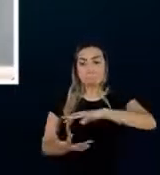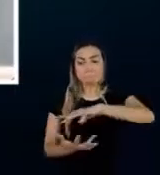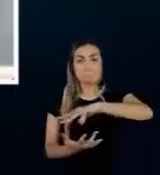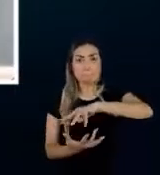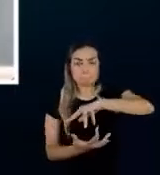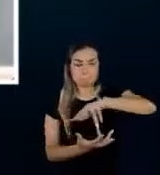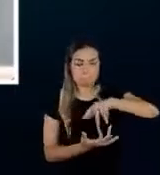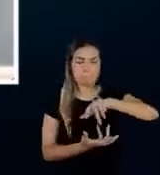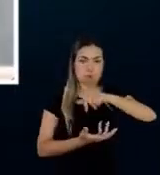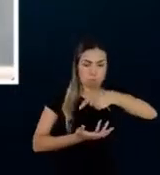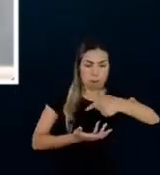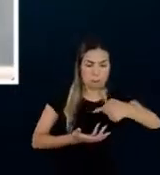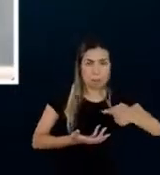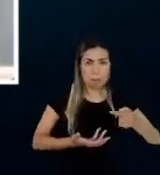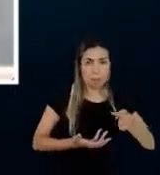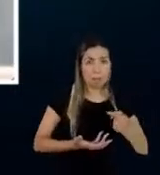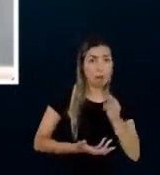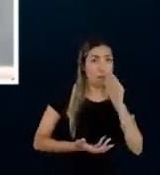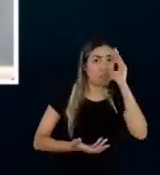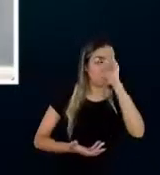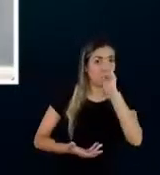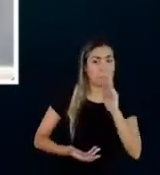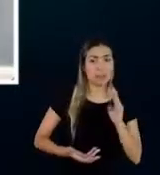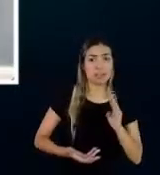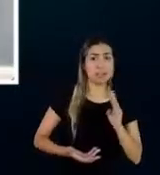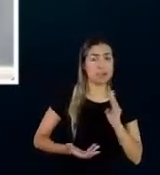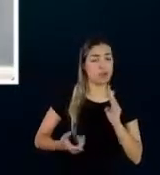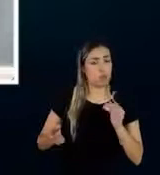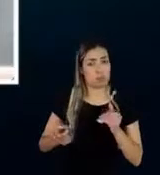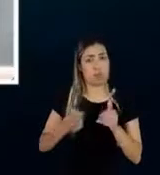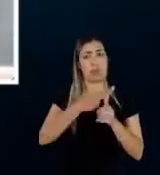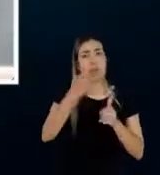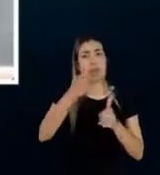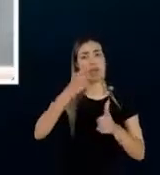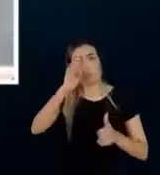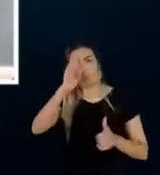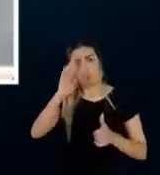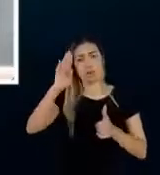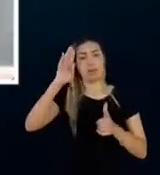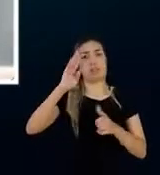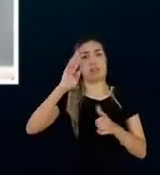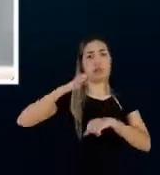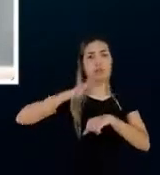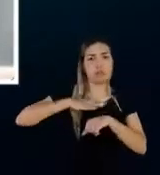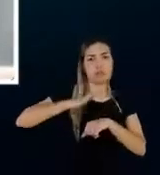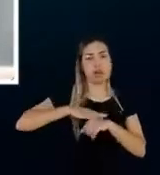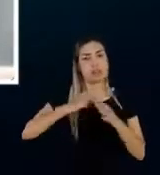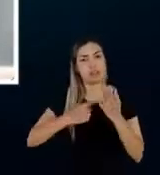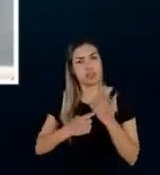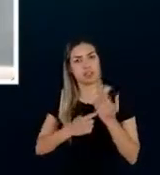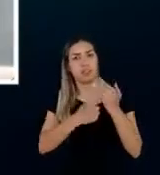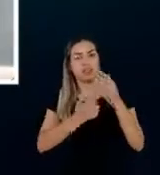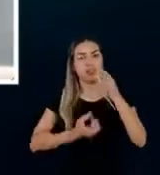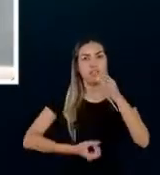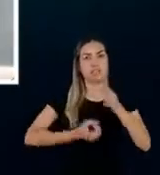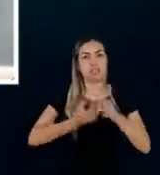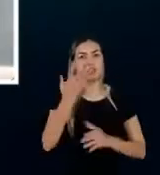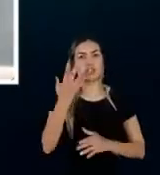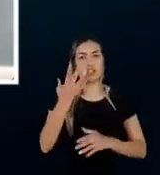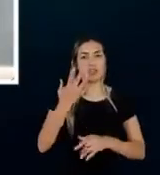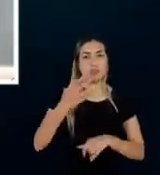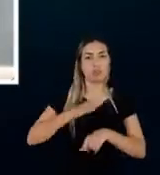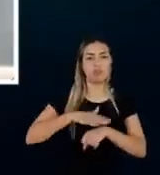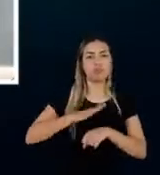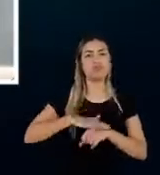como um dos principais players na produção de tecnologias